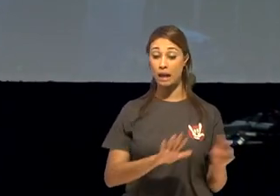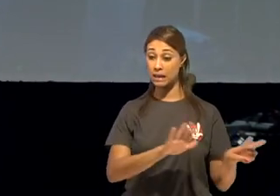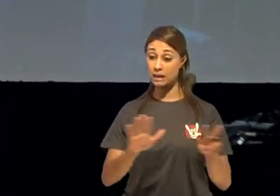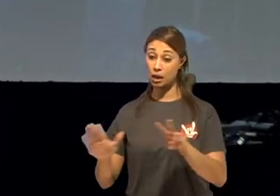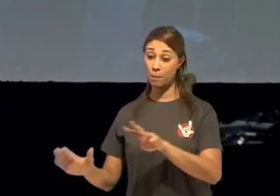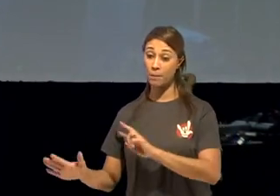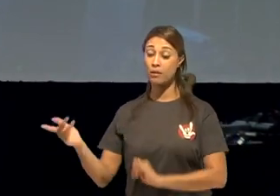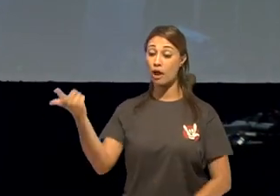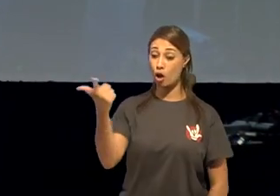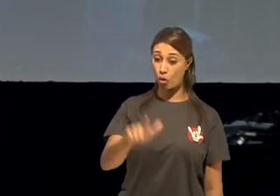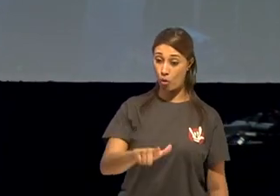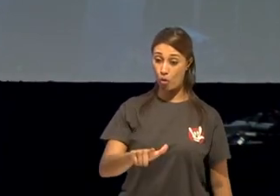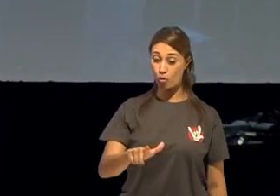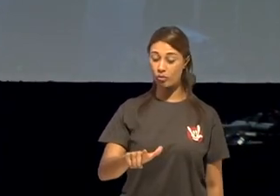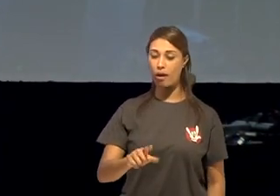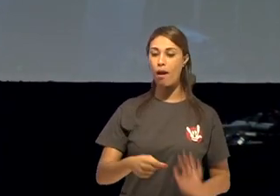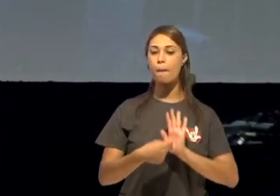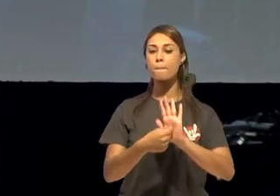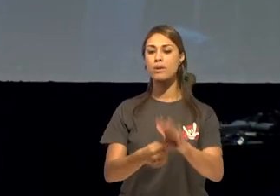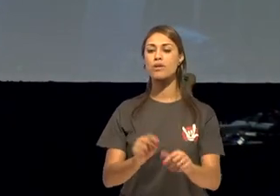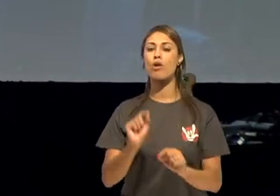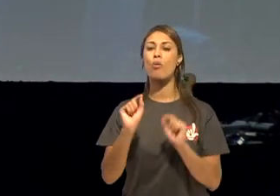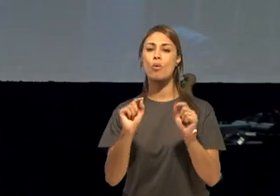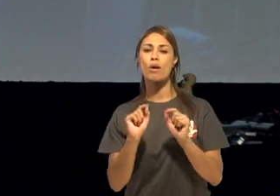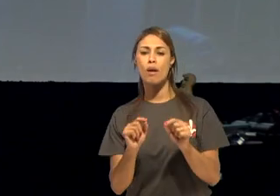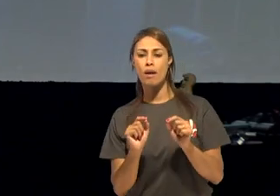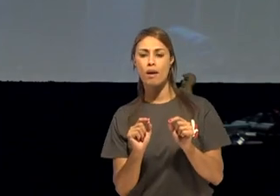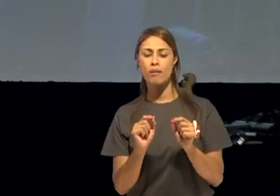Ele ia comer, ele ia com a carteira. Ele ia dormir,